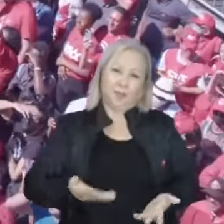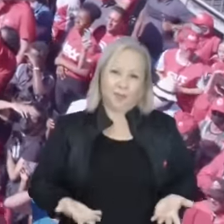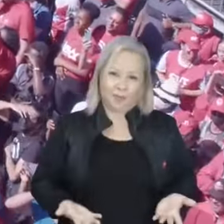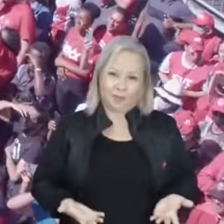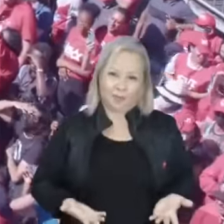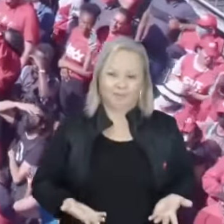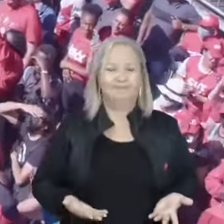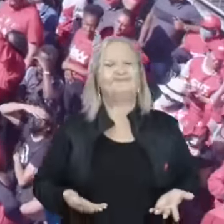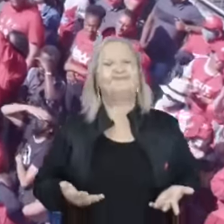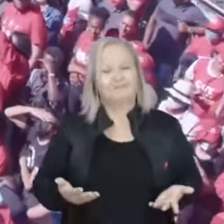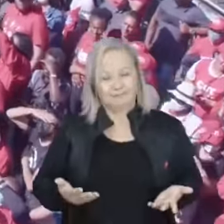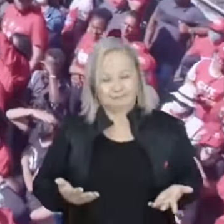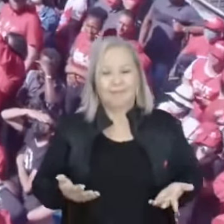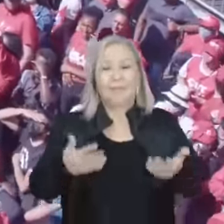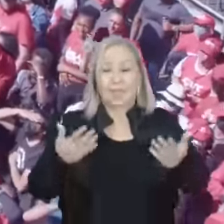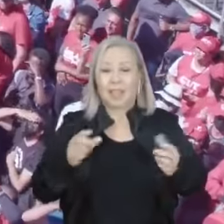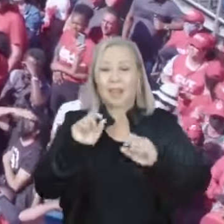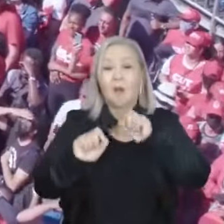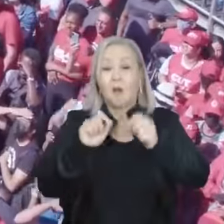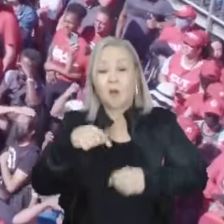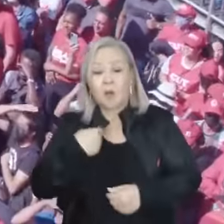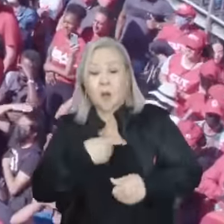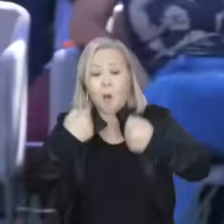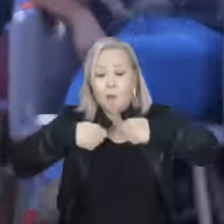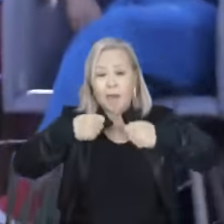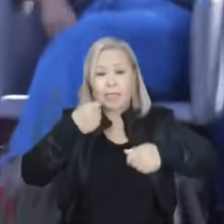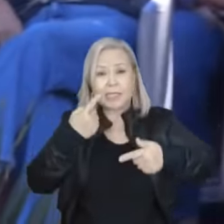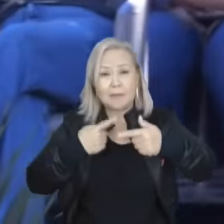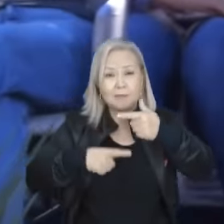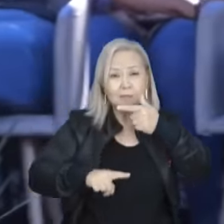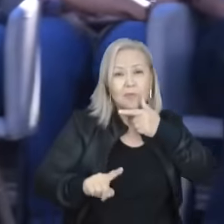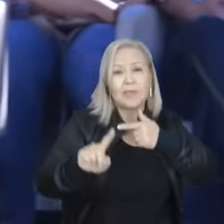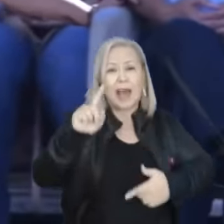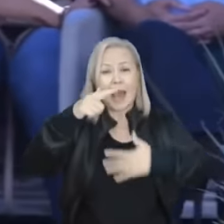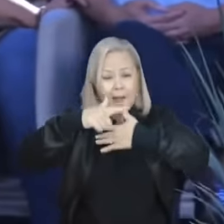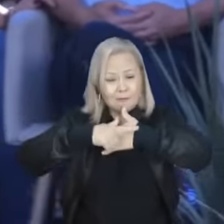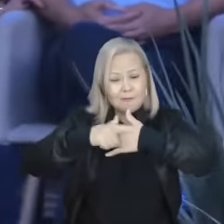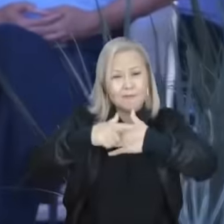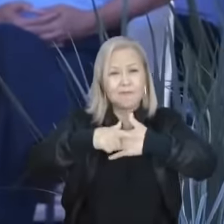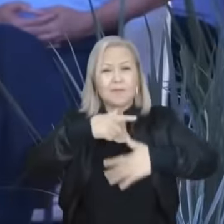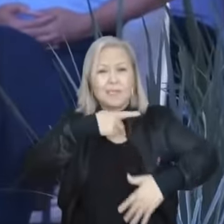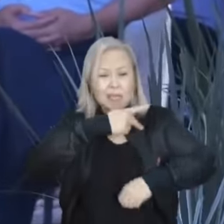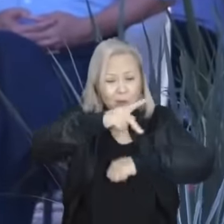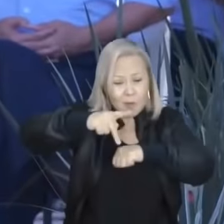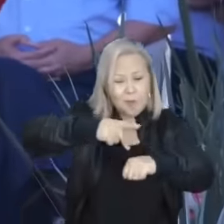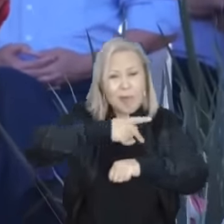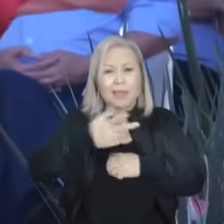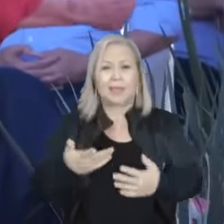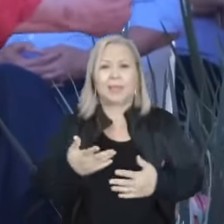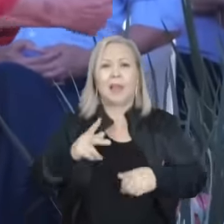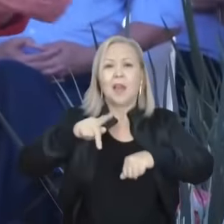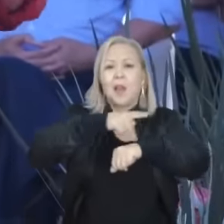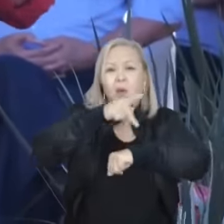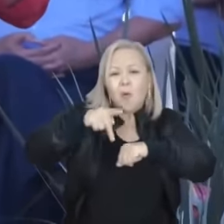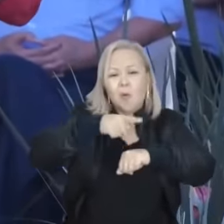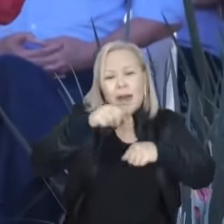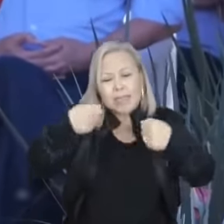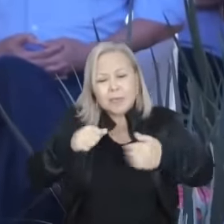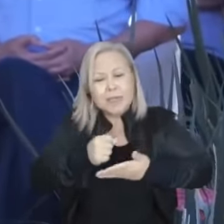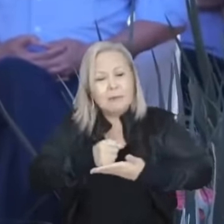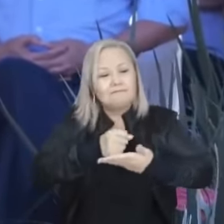Então, o que nós precisamos mudar é o papel do Estado. O Estado tem que estar a serviço. Se